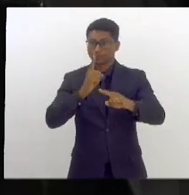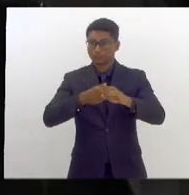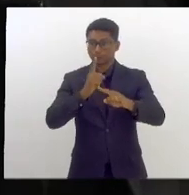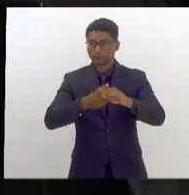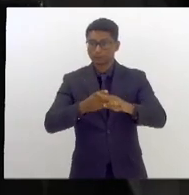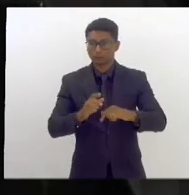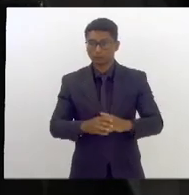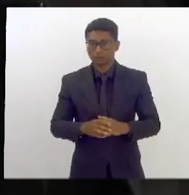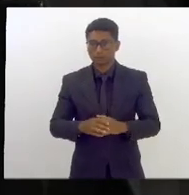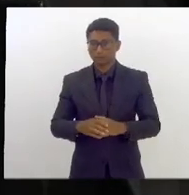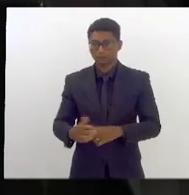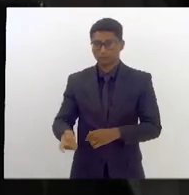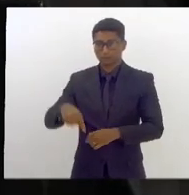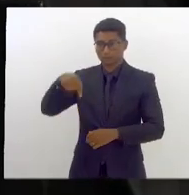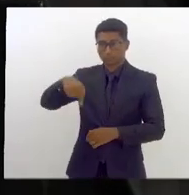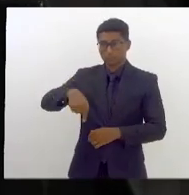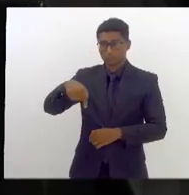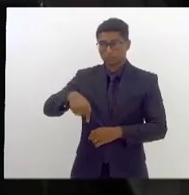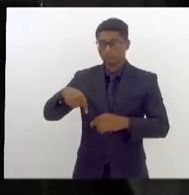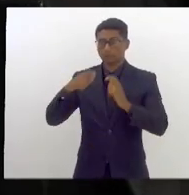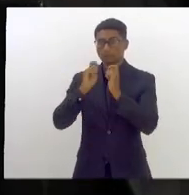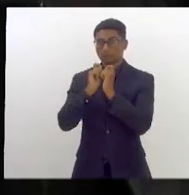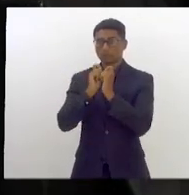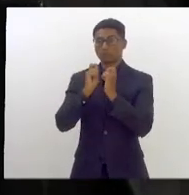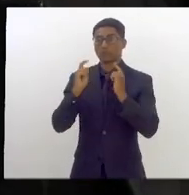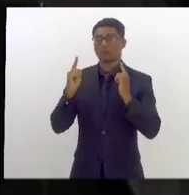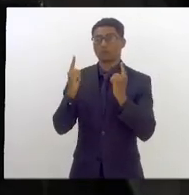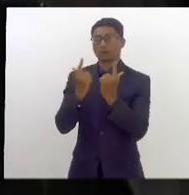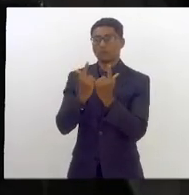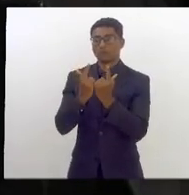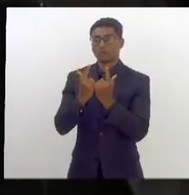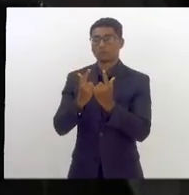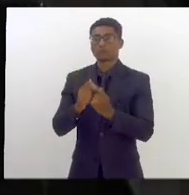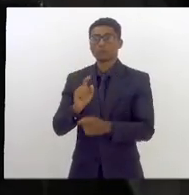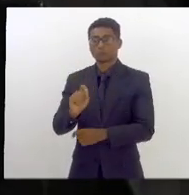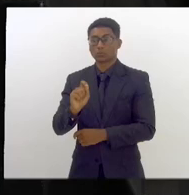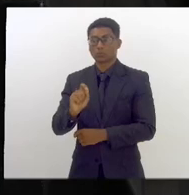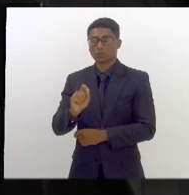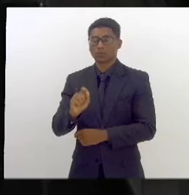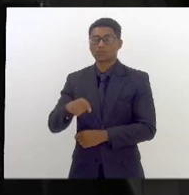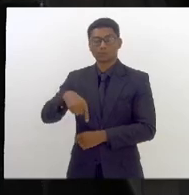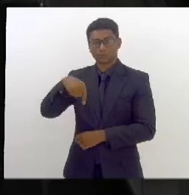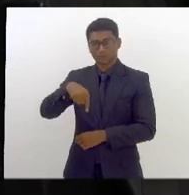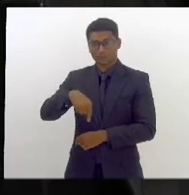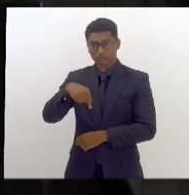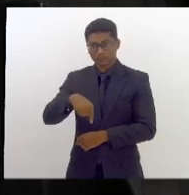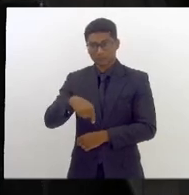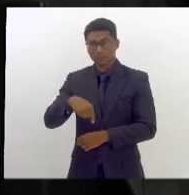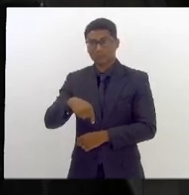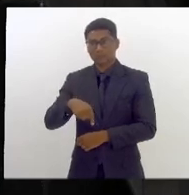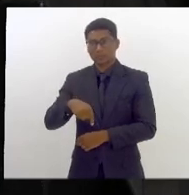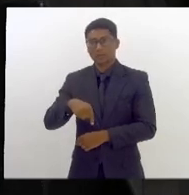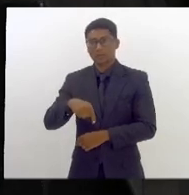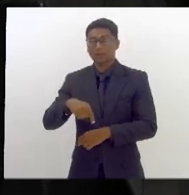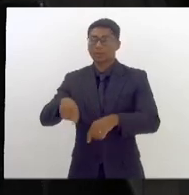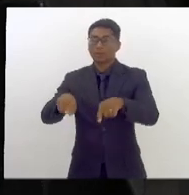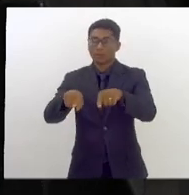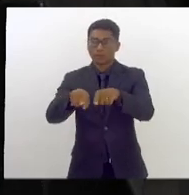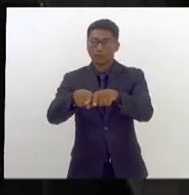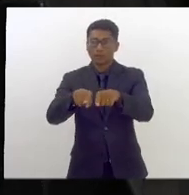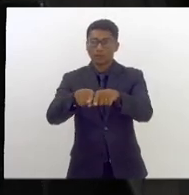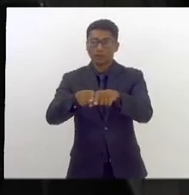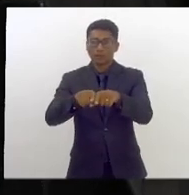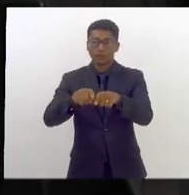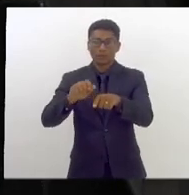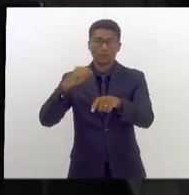ao Parlamento Fluminense uma instituição do controle externo da